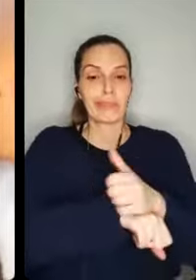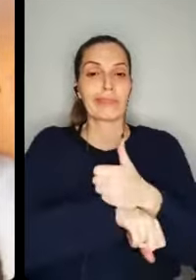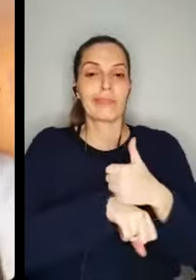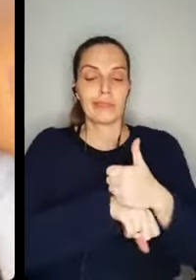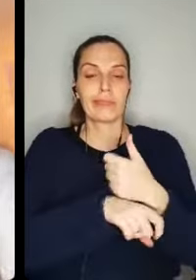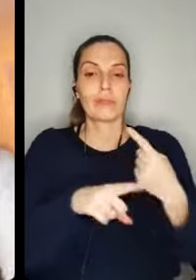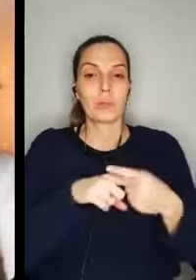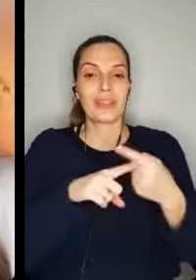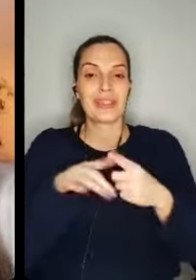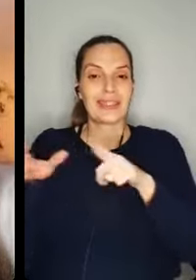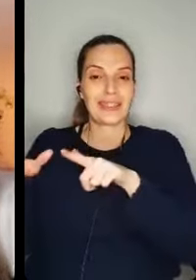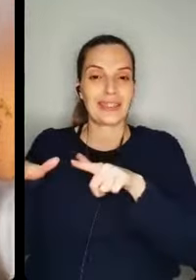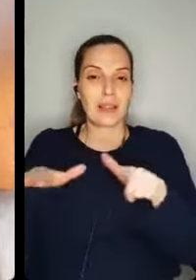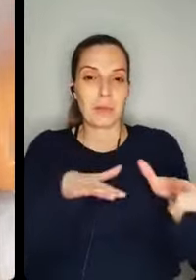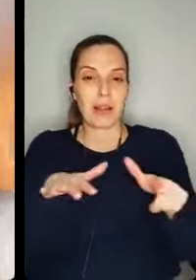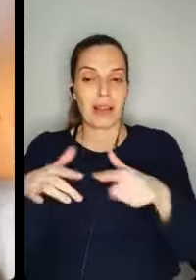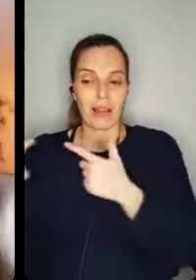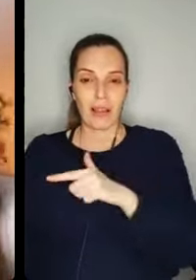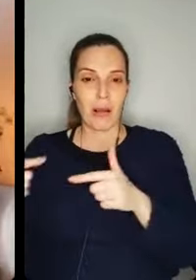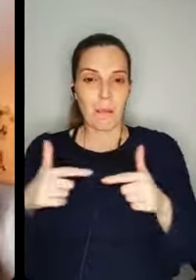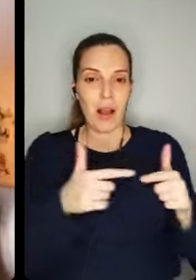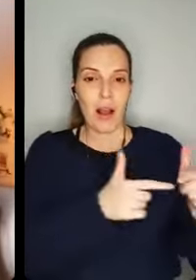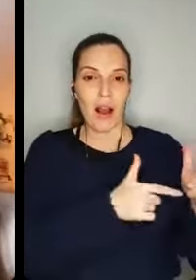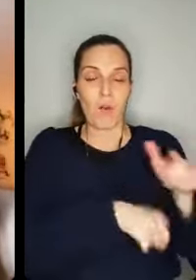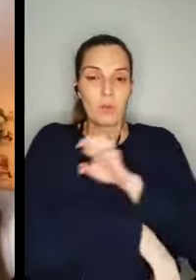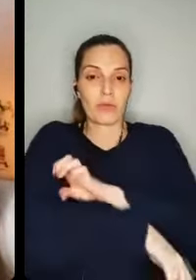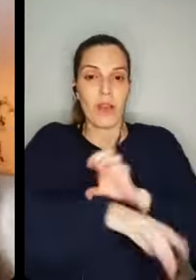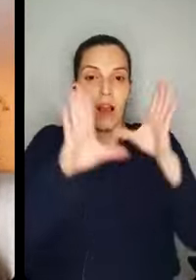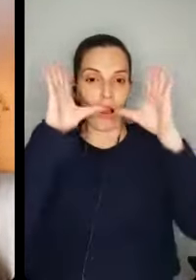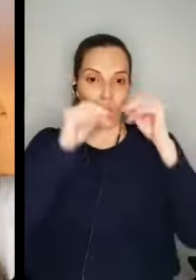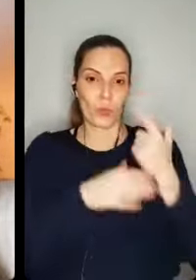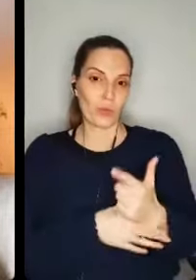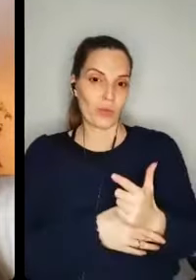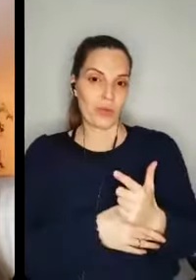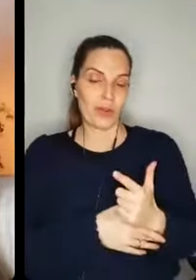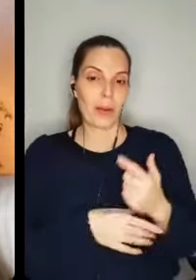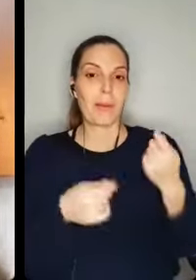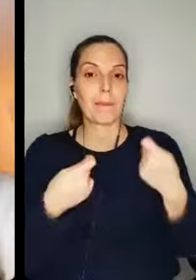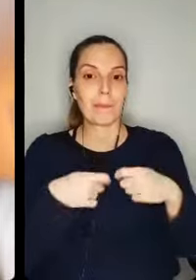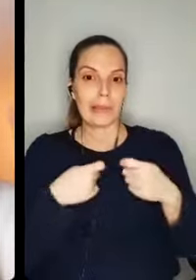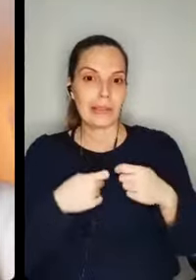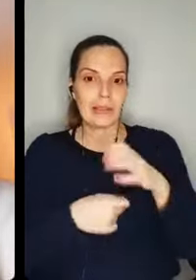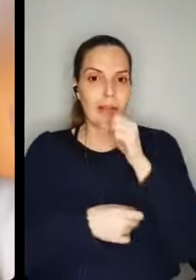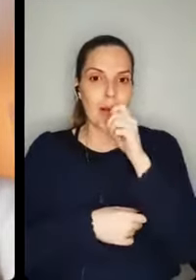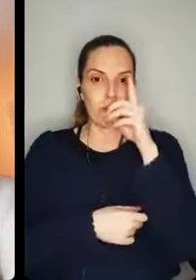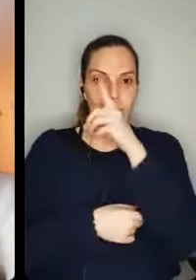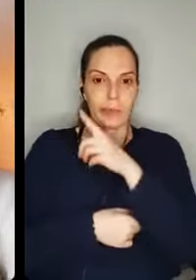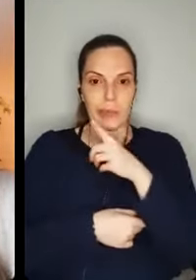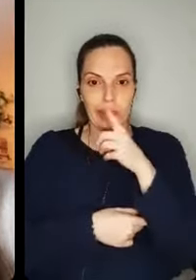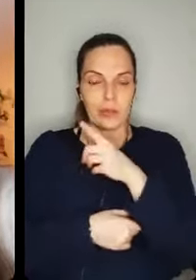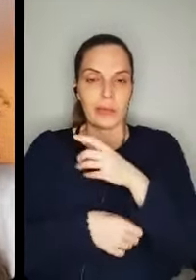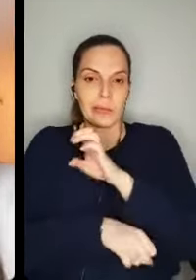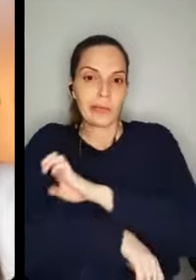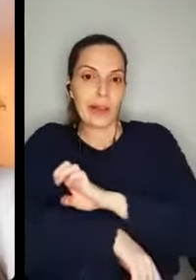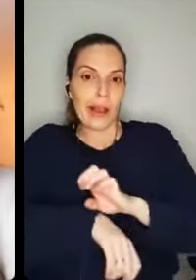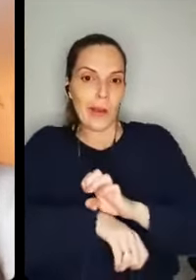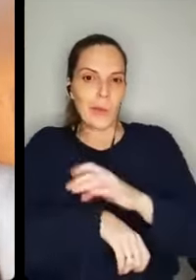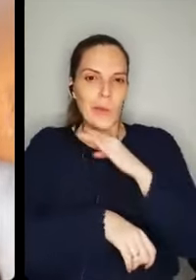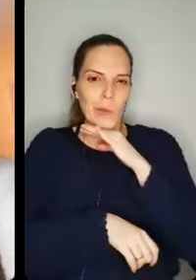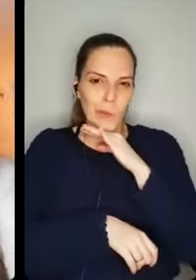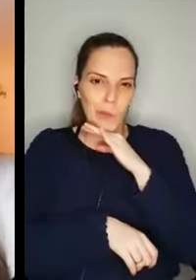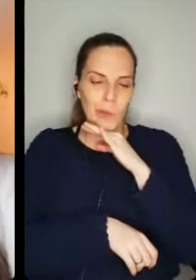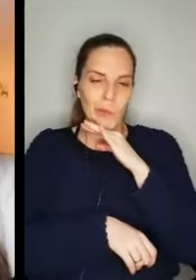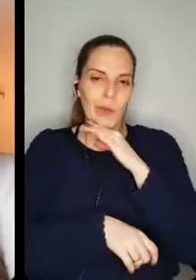tem estágio noturno, daí ela vai ter que acabar fazendo estágio no final de semana, daí é ruim, tem que fechar as horas obrigatórias do estágio